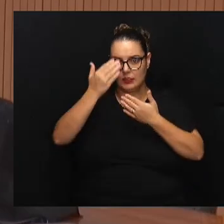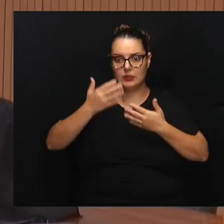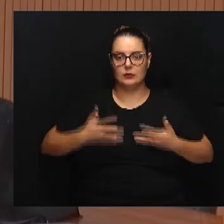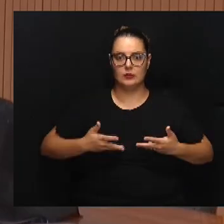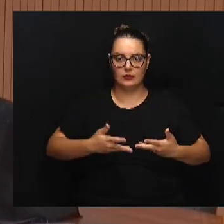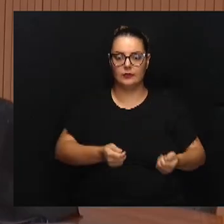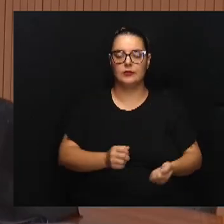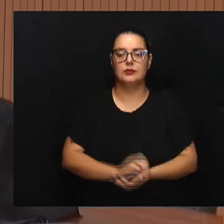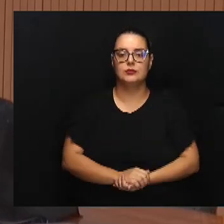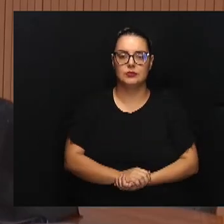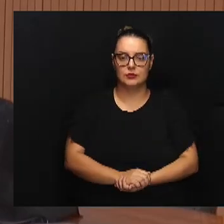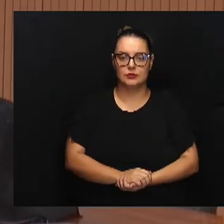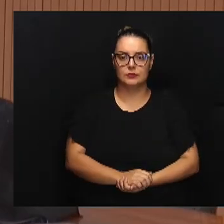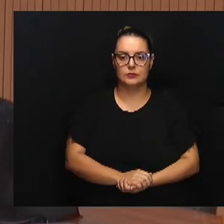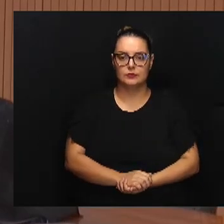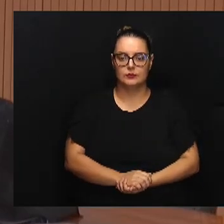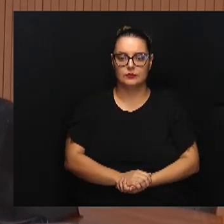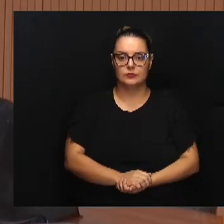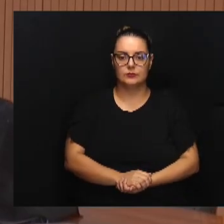Agradeço pelo convite.